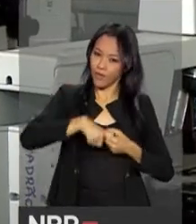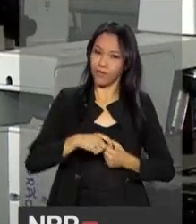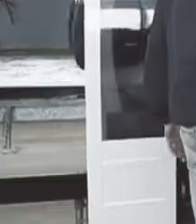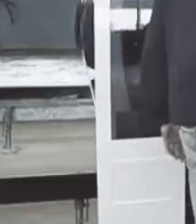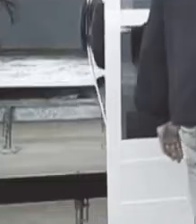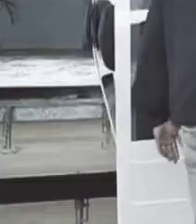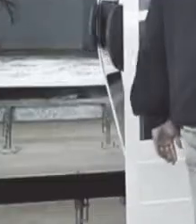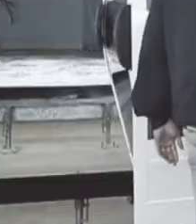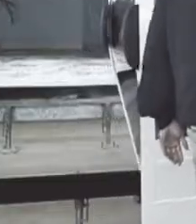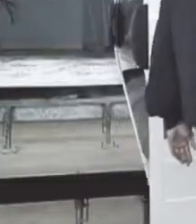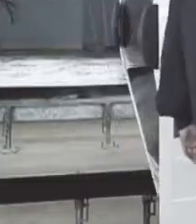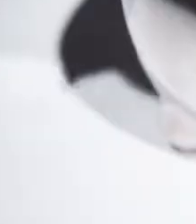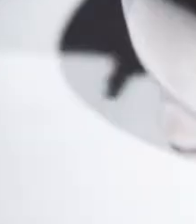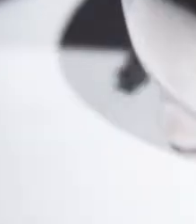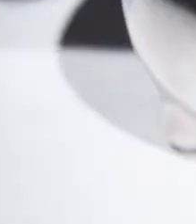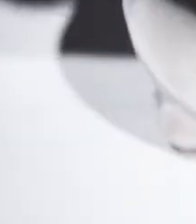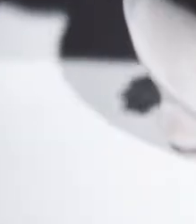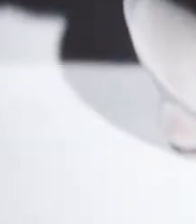já